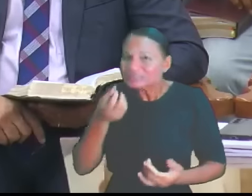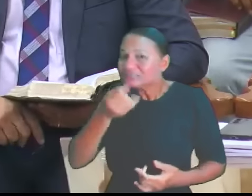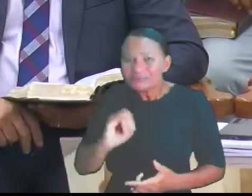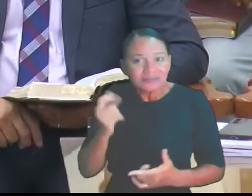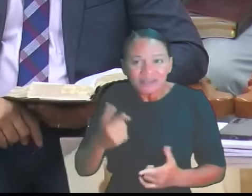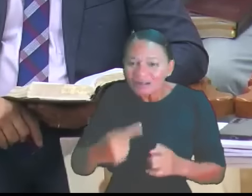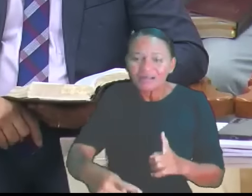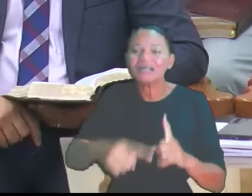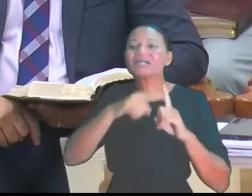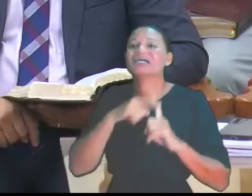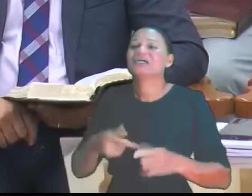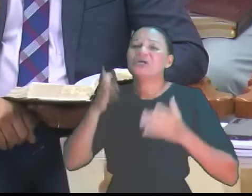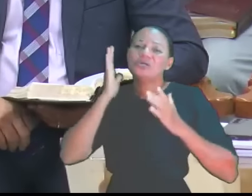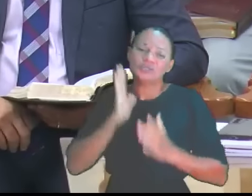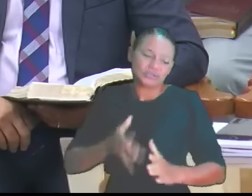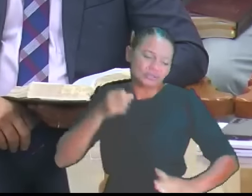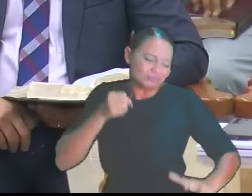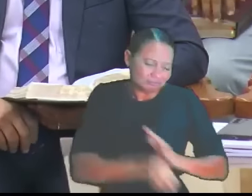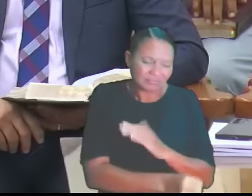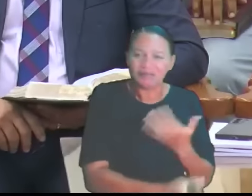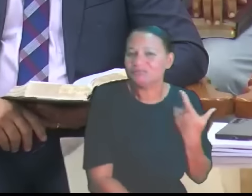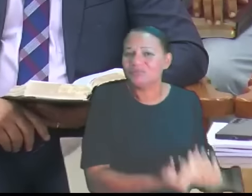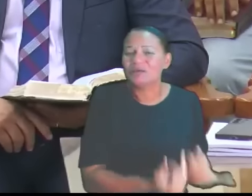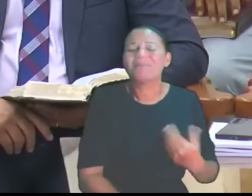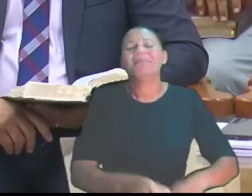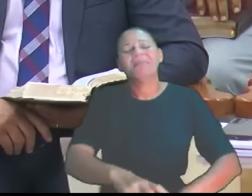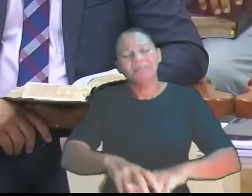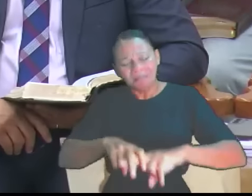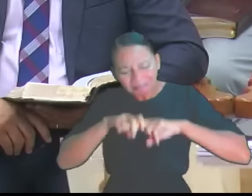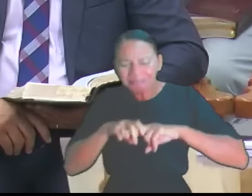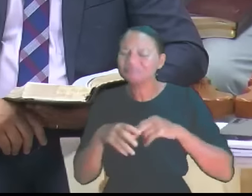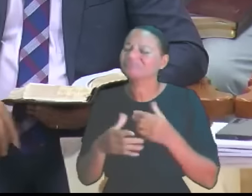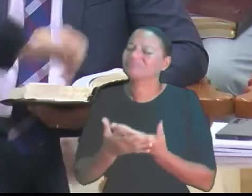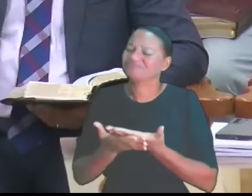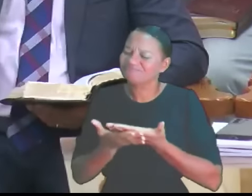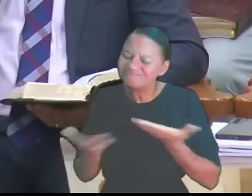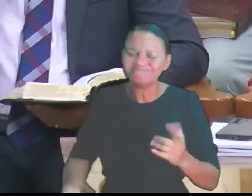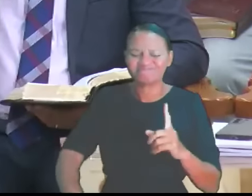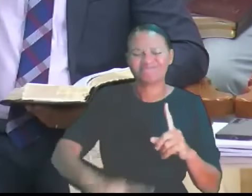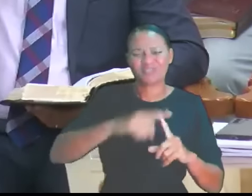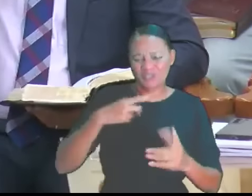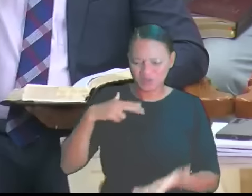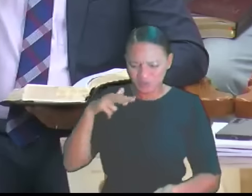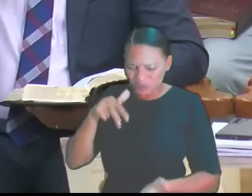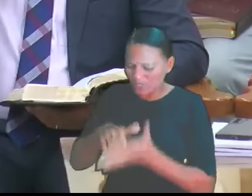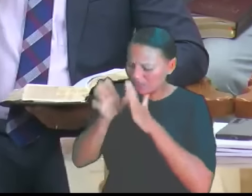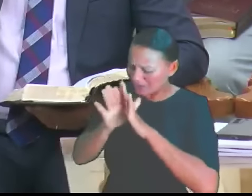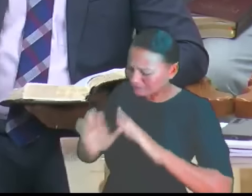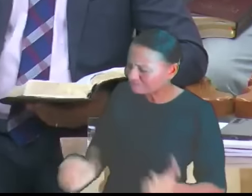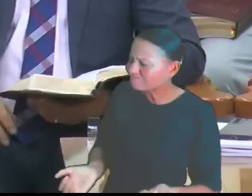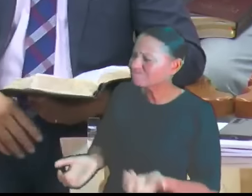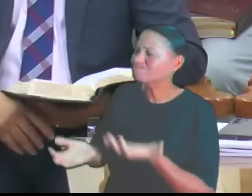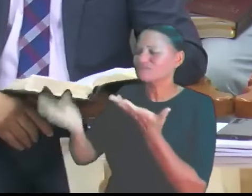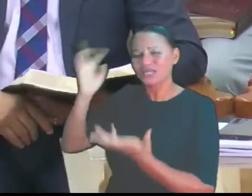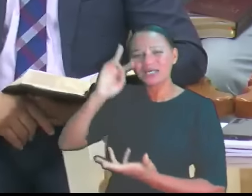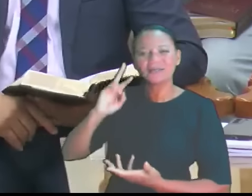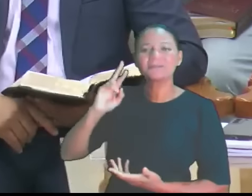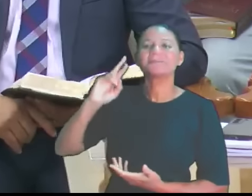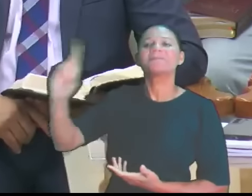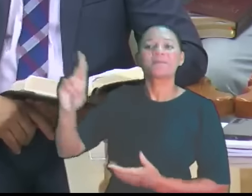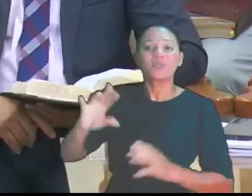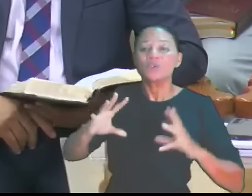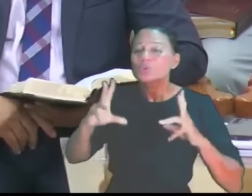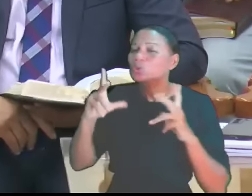a cruz, eu já estava no inferno. Mas por causa da cruz, eu estou aqui nesta noite, adorando ao Senhor. Então